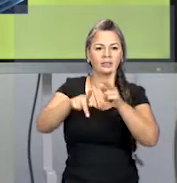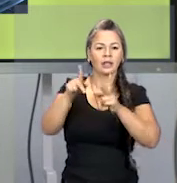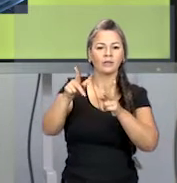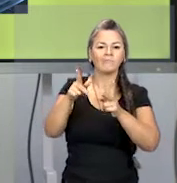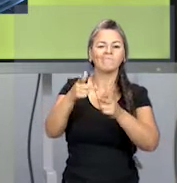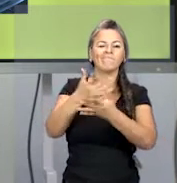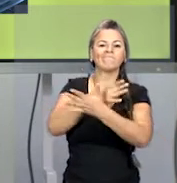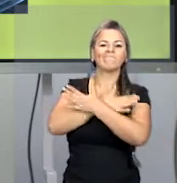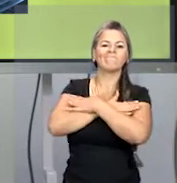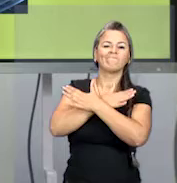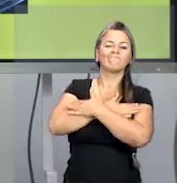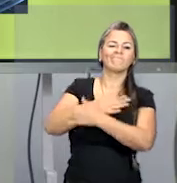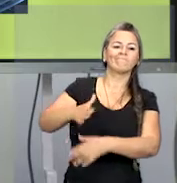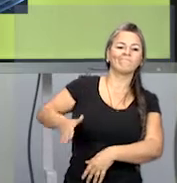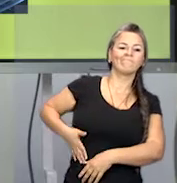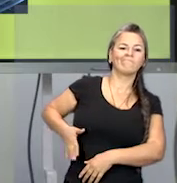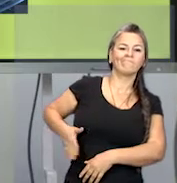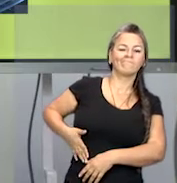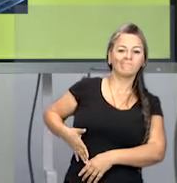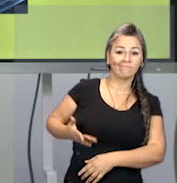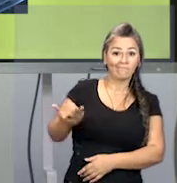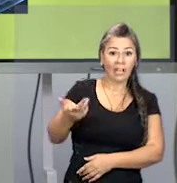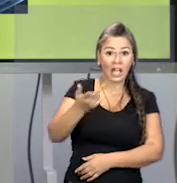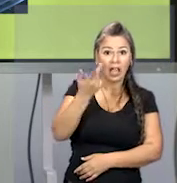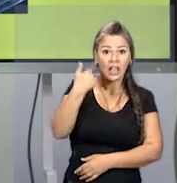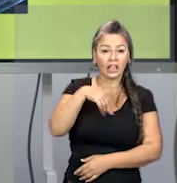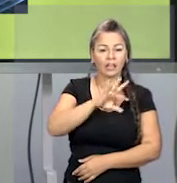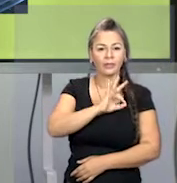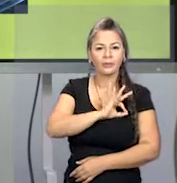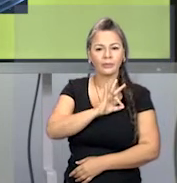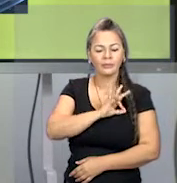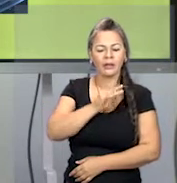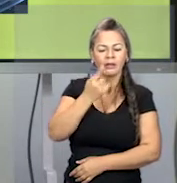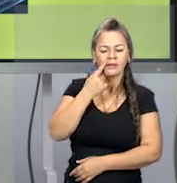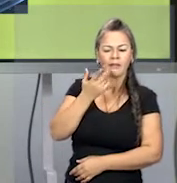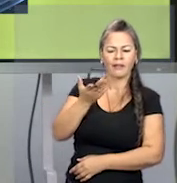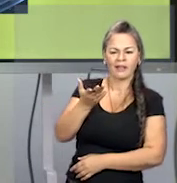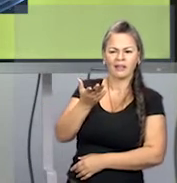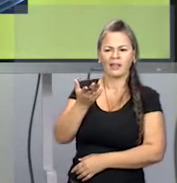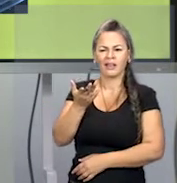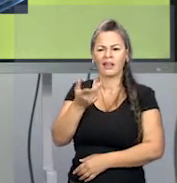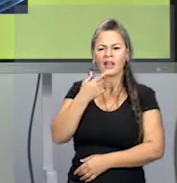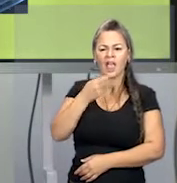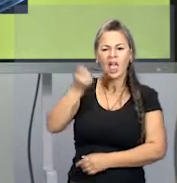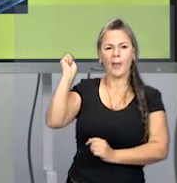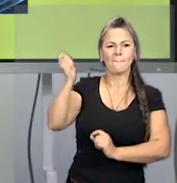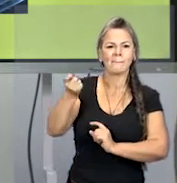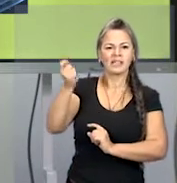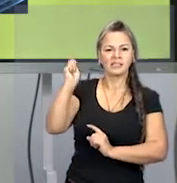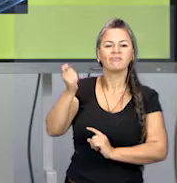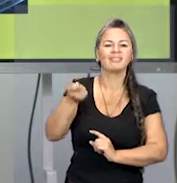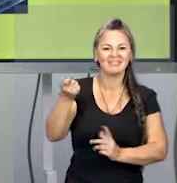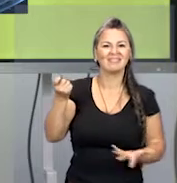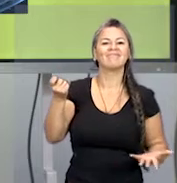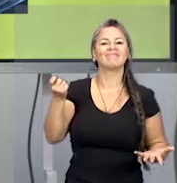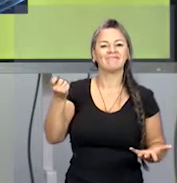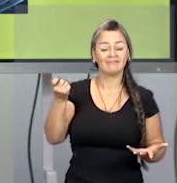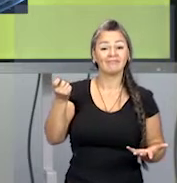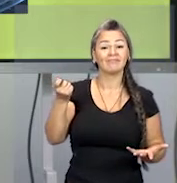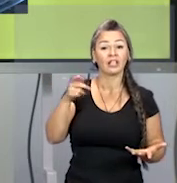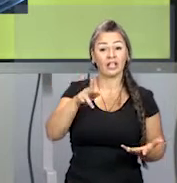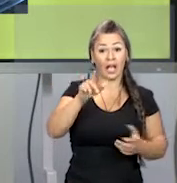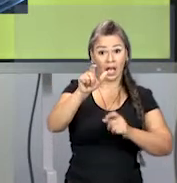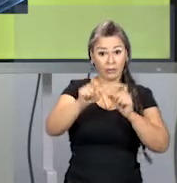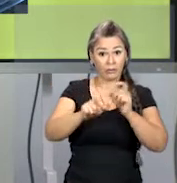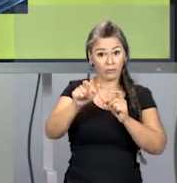estavam desocupadas, eram vistas como marginais. Então, elas ou deviam estar